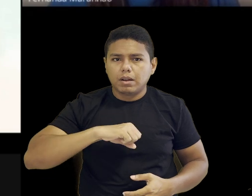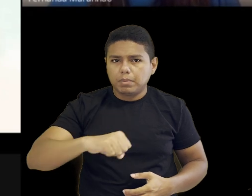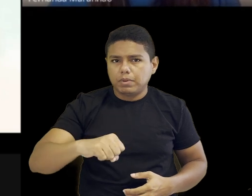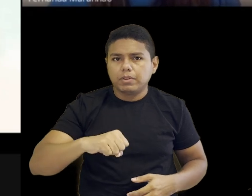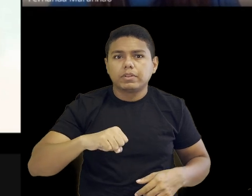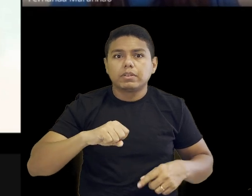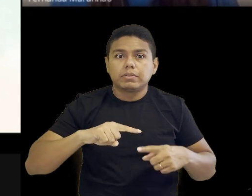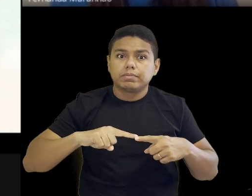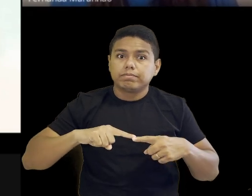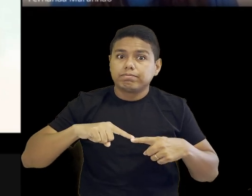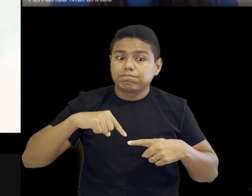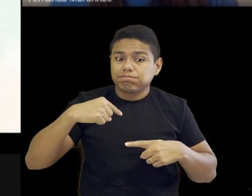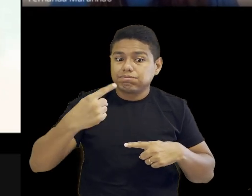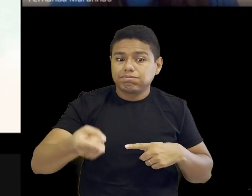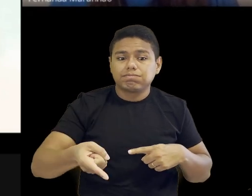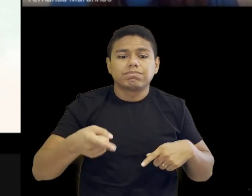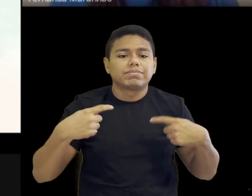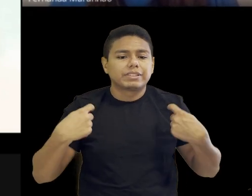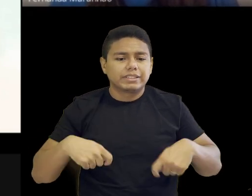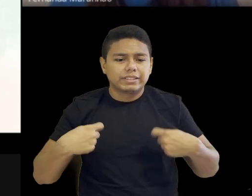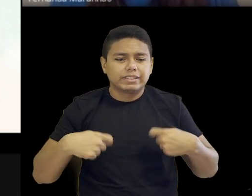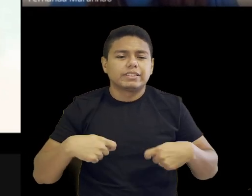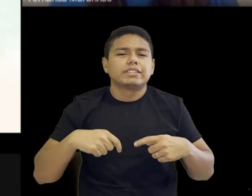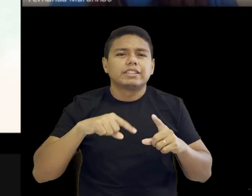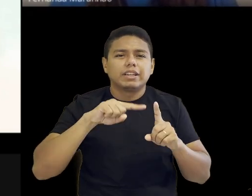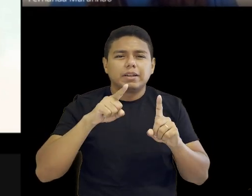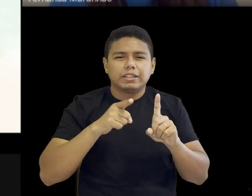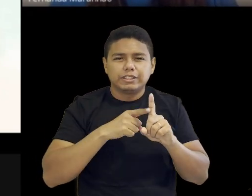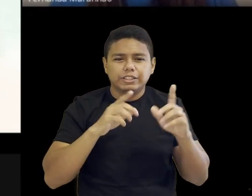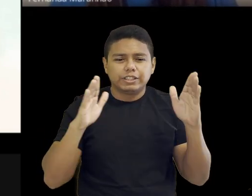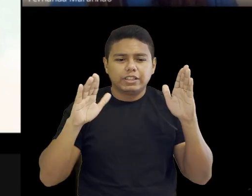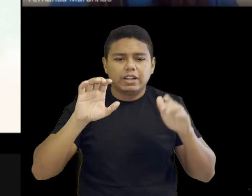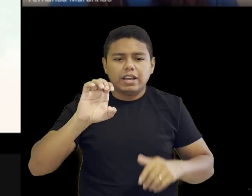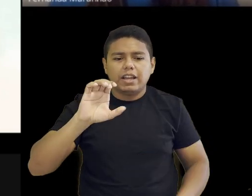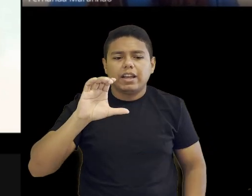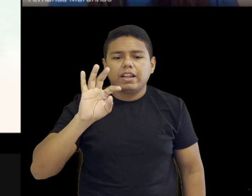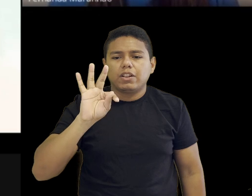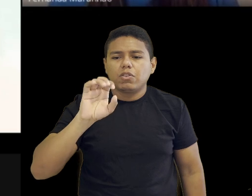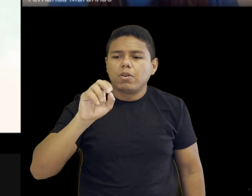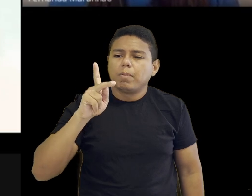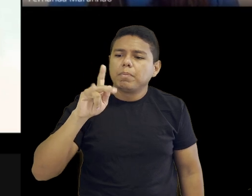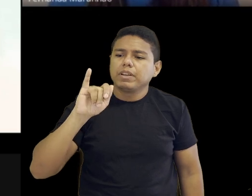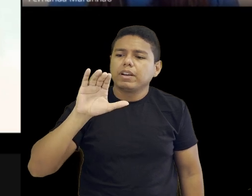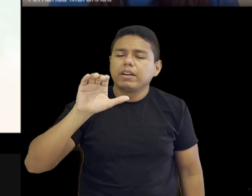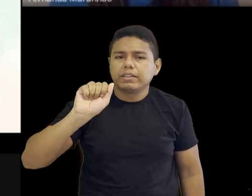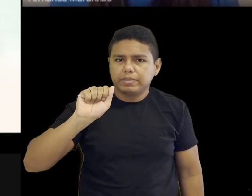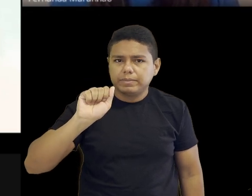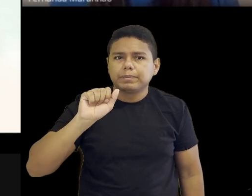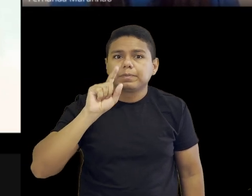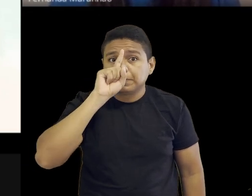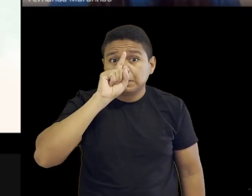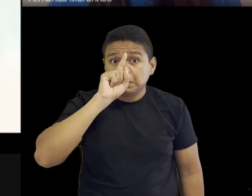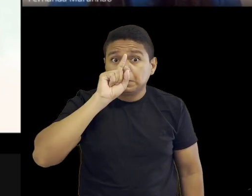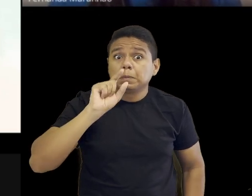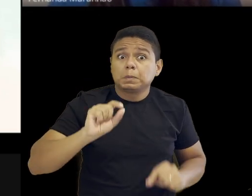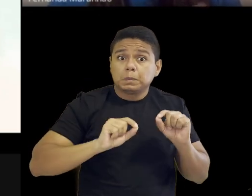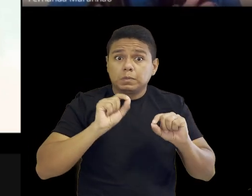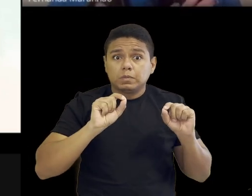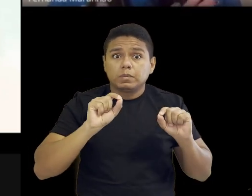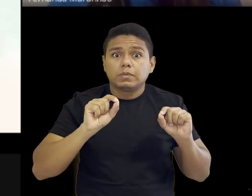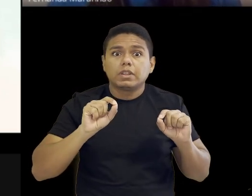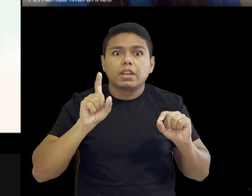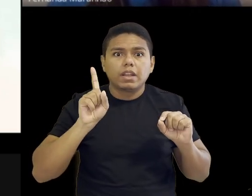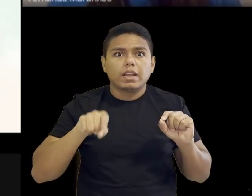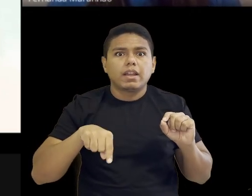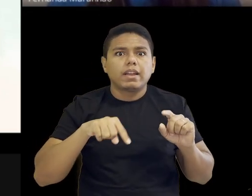Depois do abortamento, a gente precisa falar da gestação ectópica, que é uma situação ameaçadora à vida. Então,